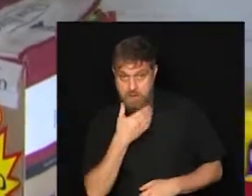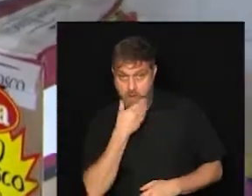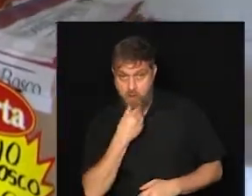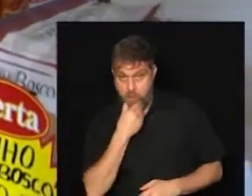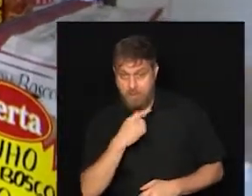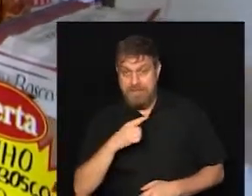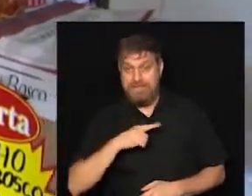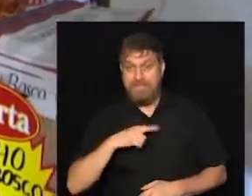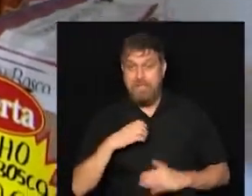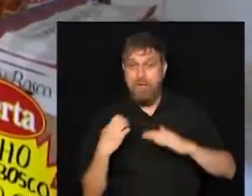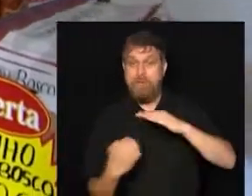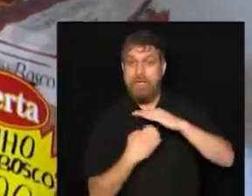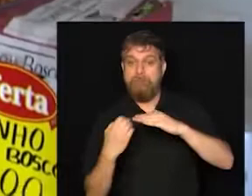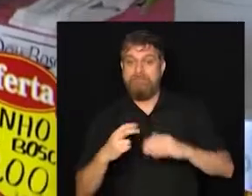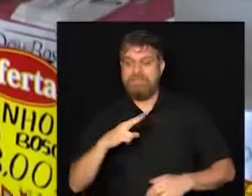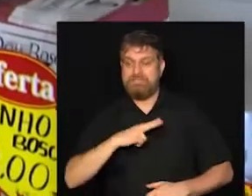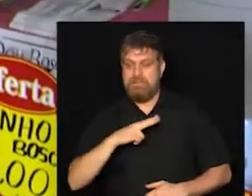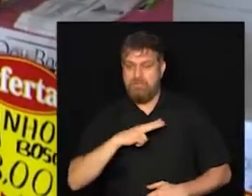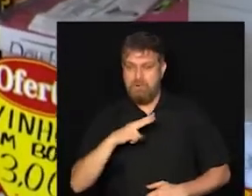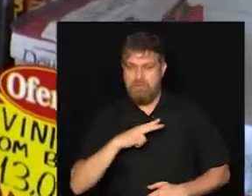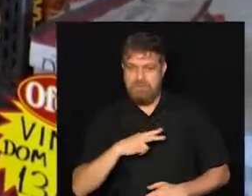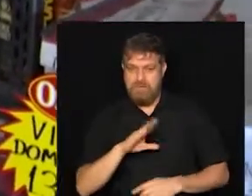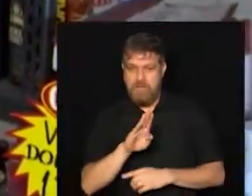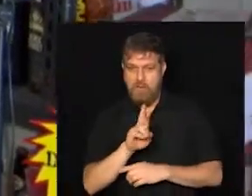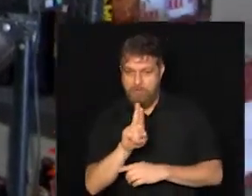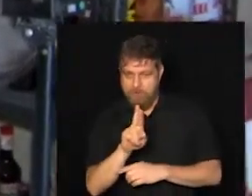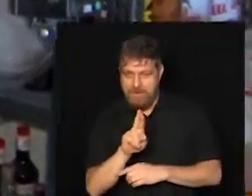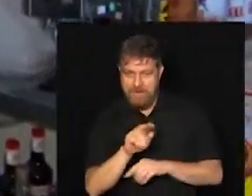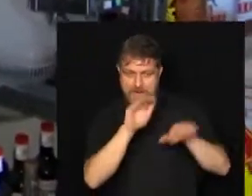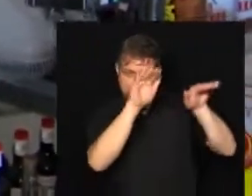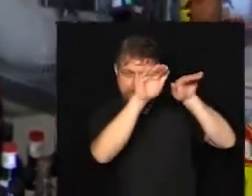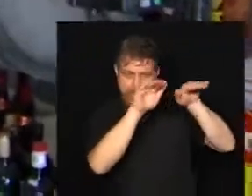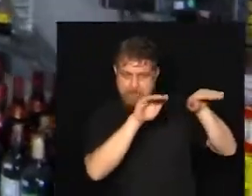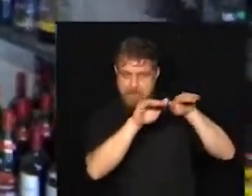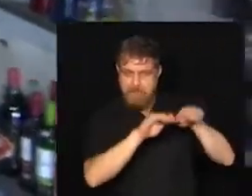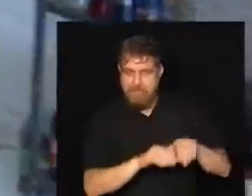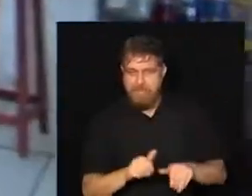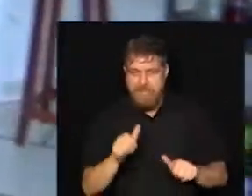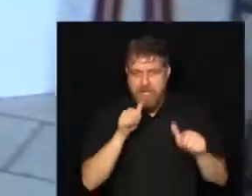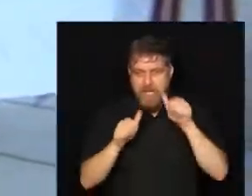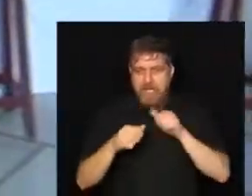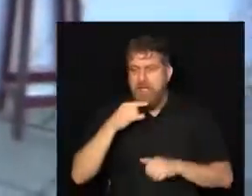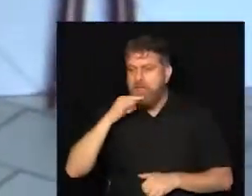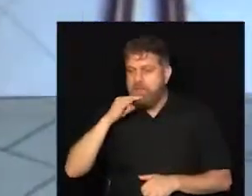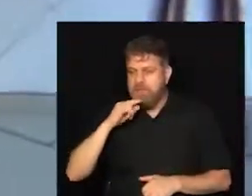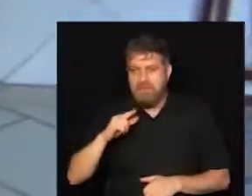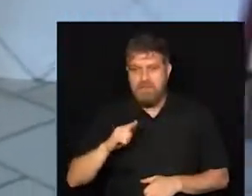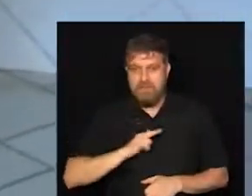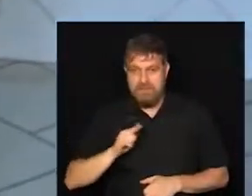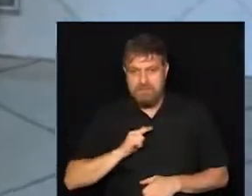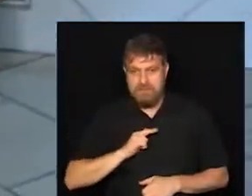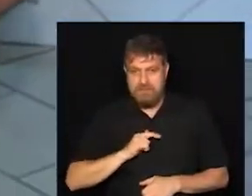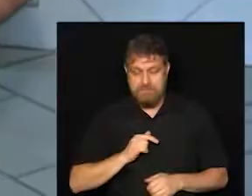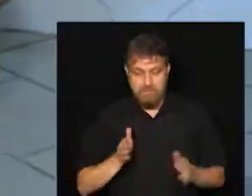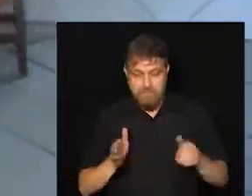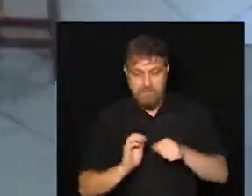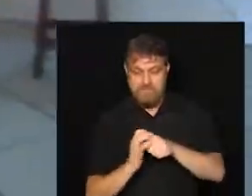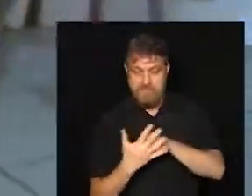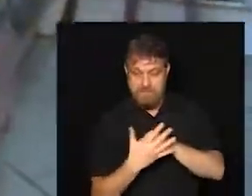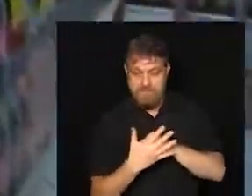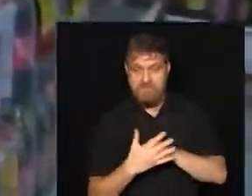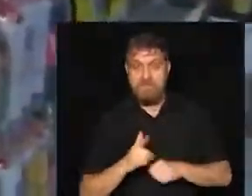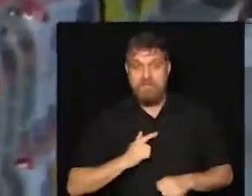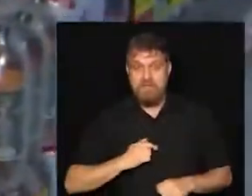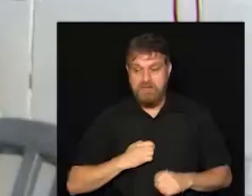Agora Geraldo tem uma empresa própria, um bar e depósito de bebidas. Abriu uma MEI durante a pandemia. Agora